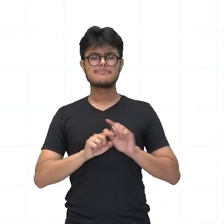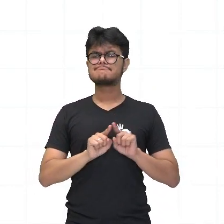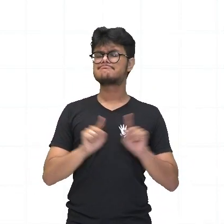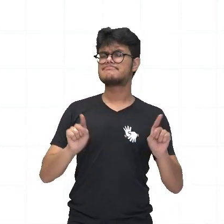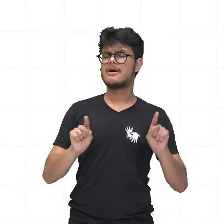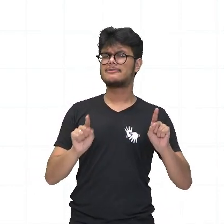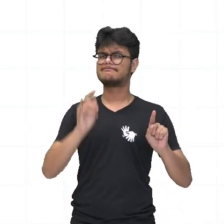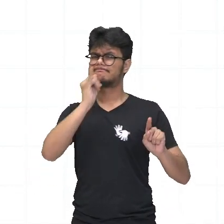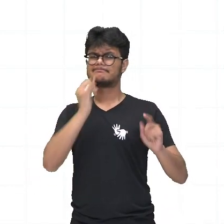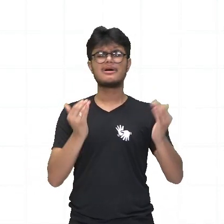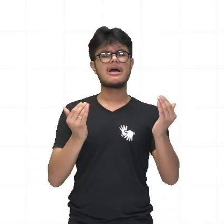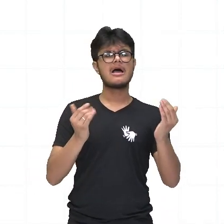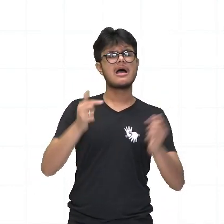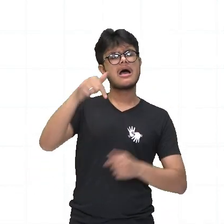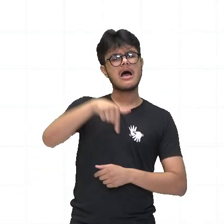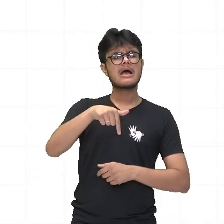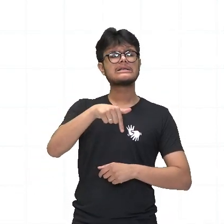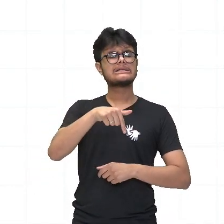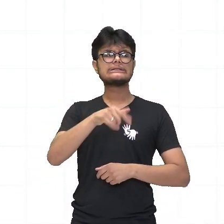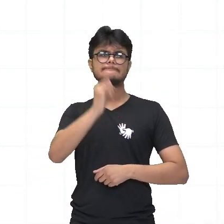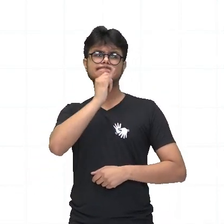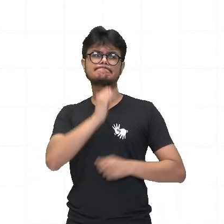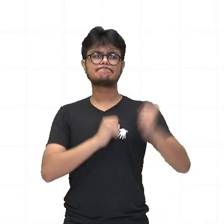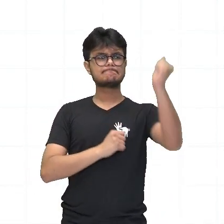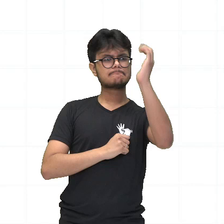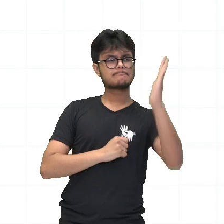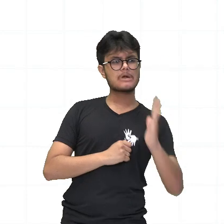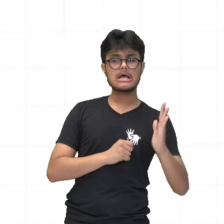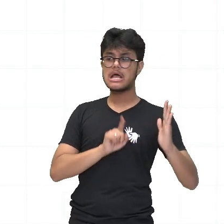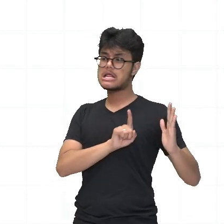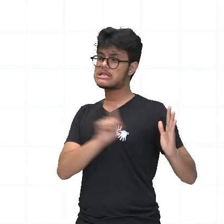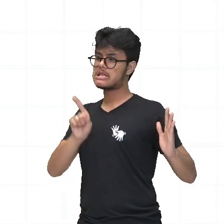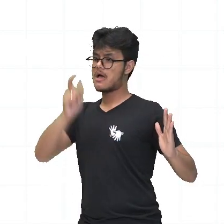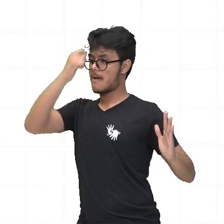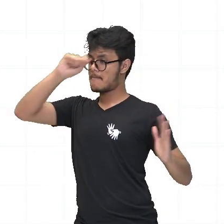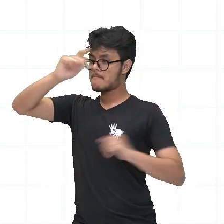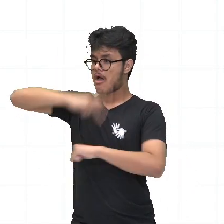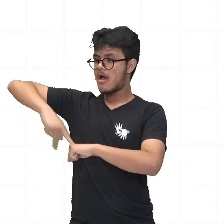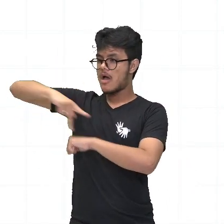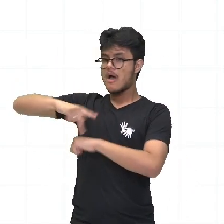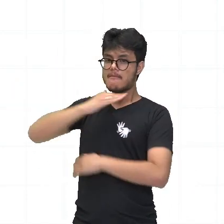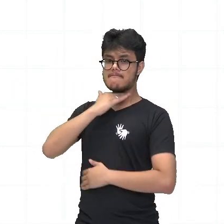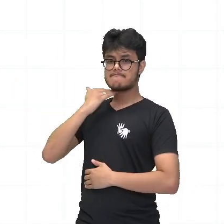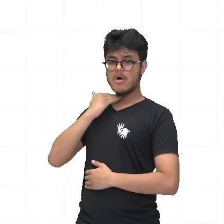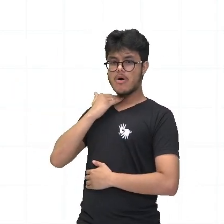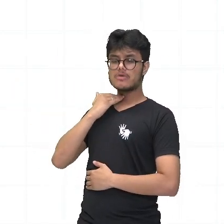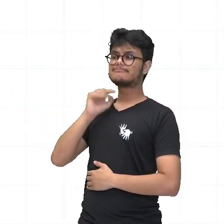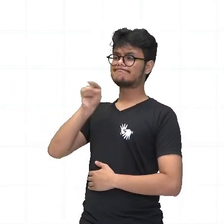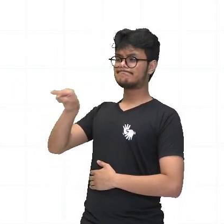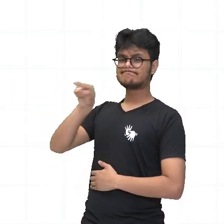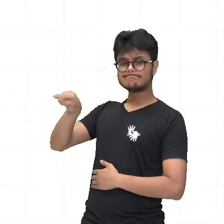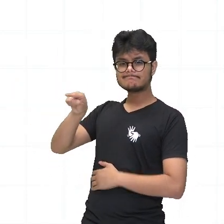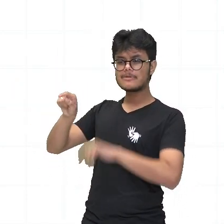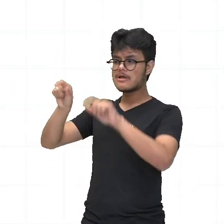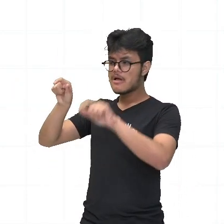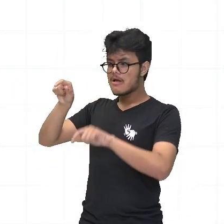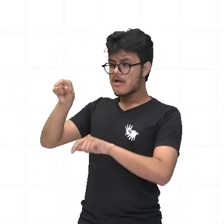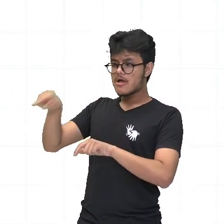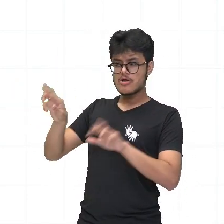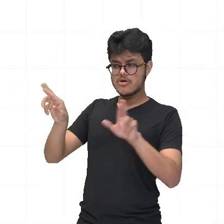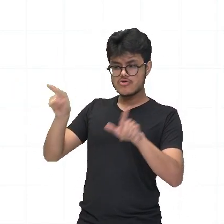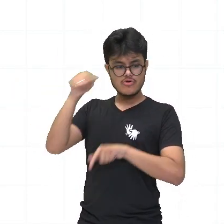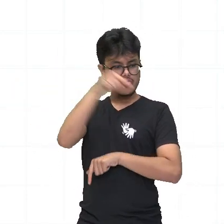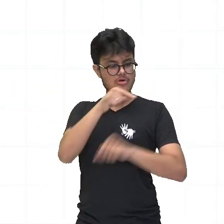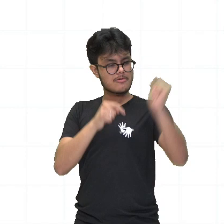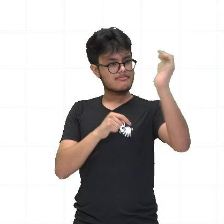por exemplo, o Brasil com a África, na África existem mais mortes do que no Brasil, porque lá predomina